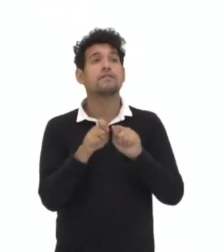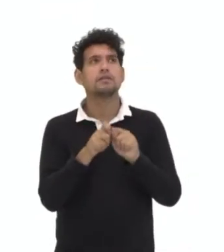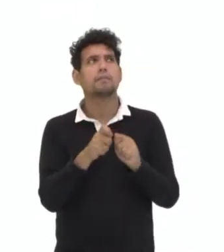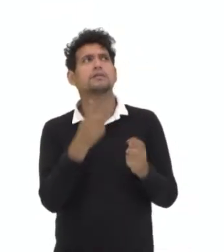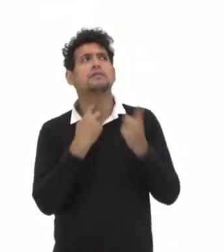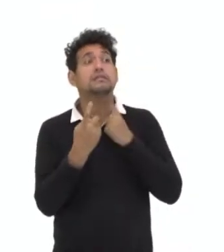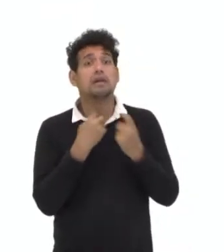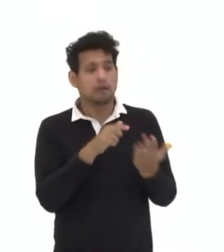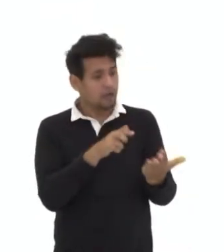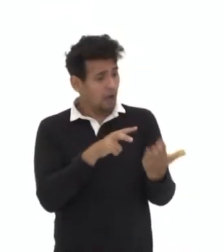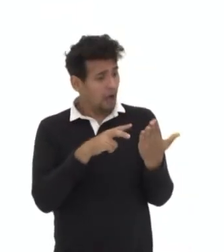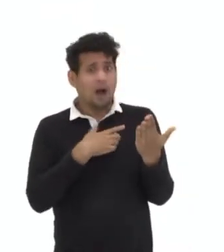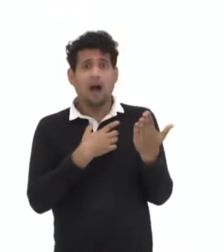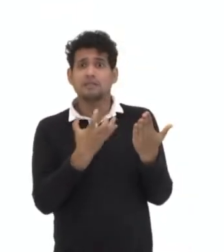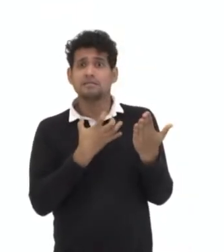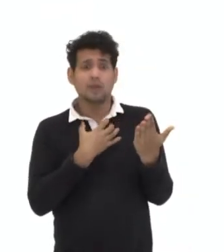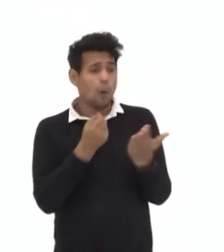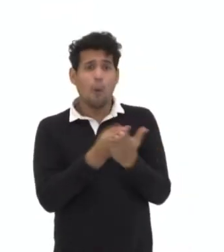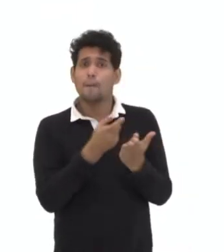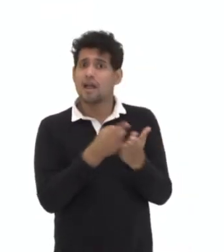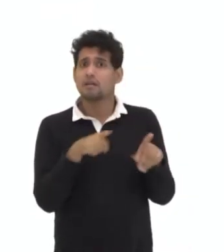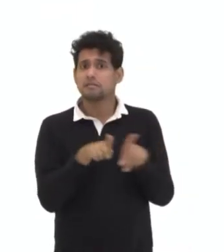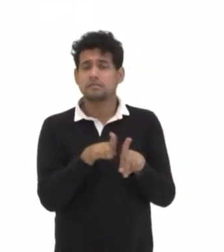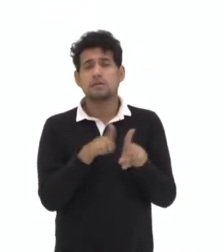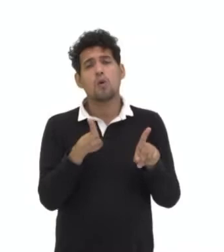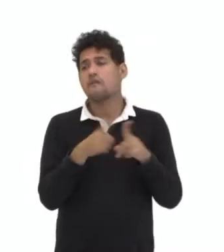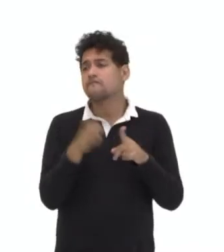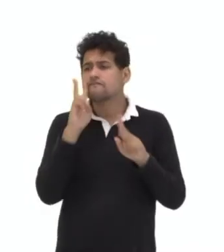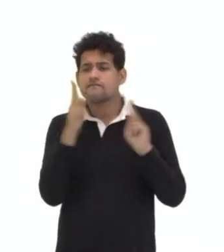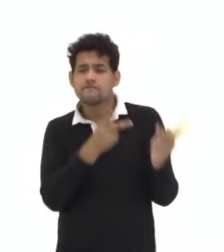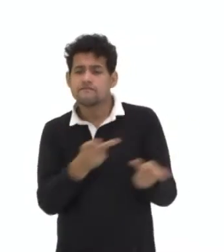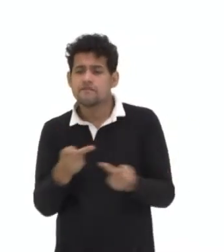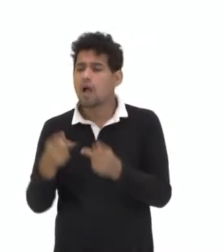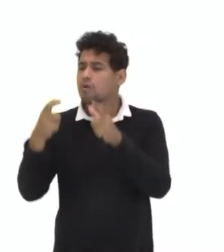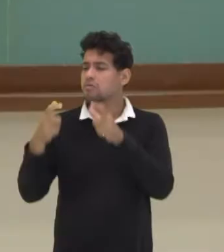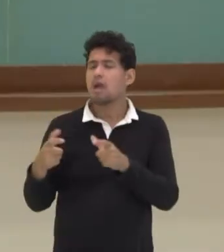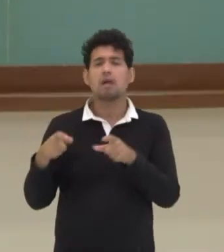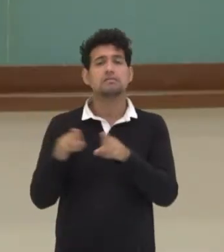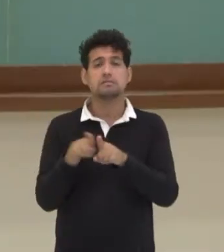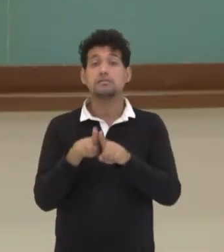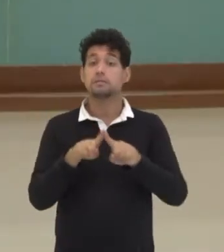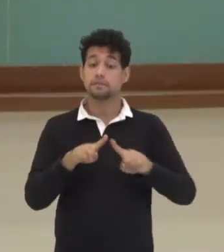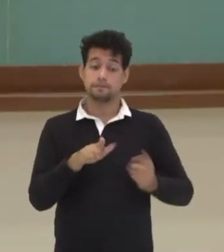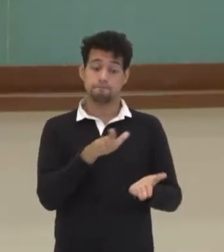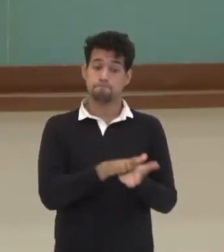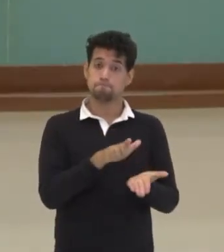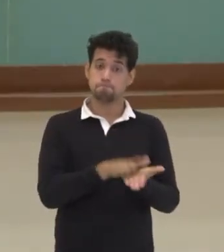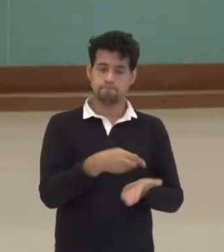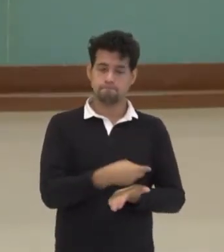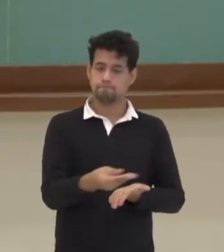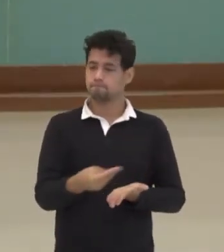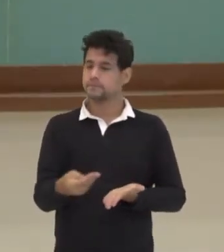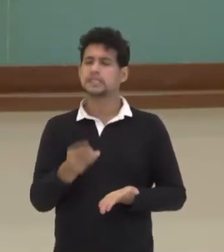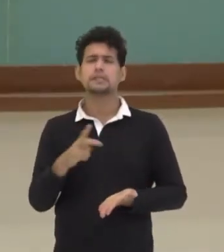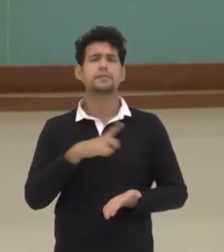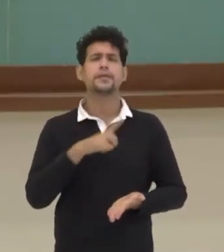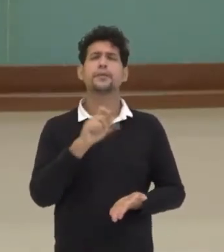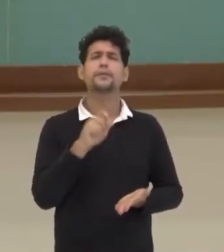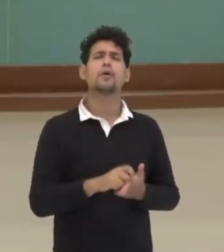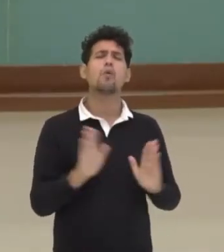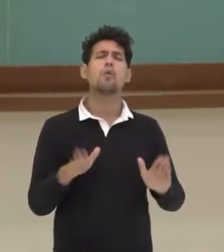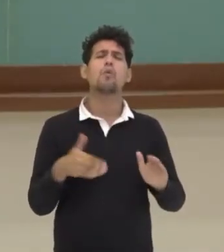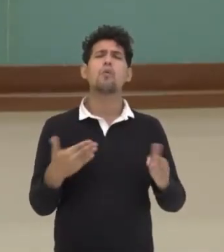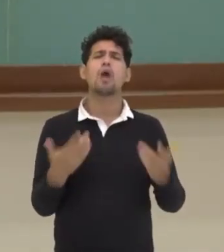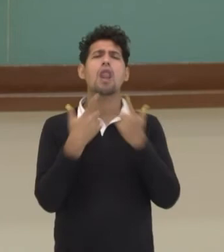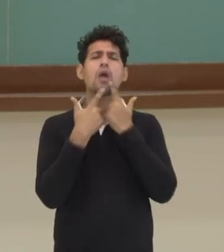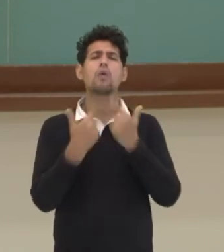produto, visitar um lugar, participar de uma campanha. No panfleto, eu tenho sempre a presença de quais